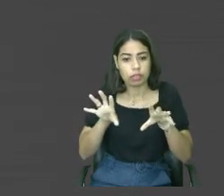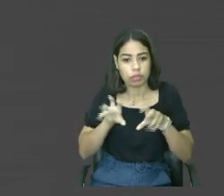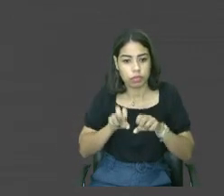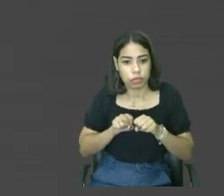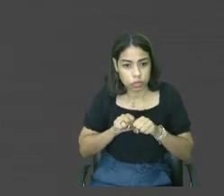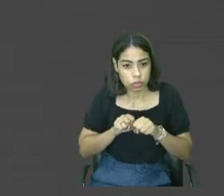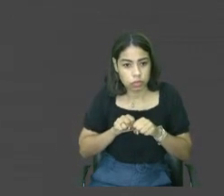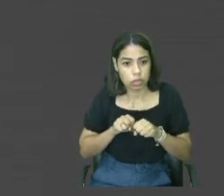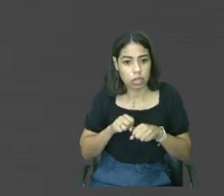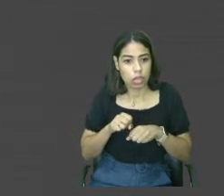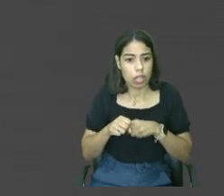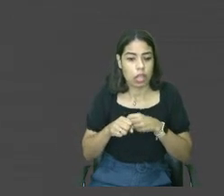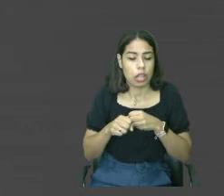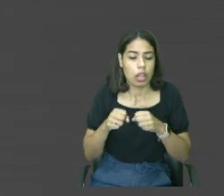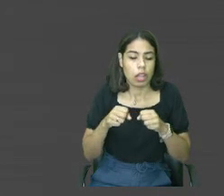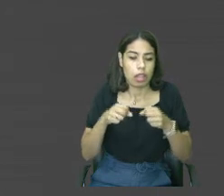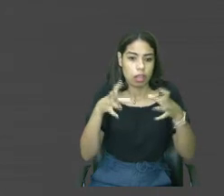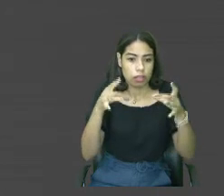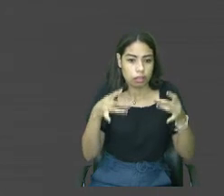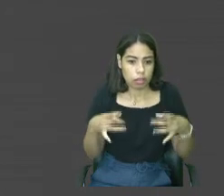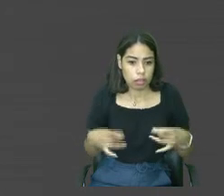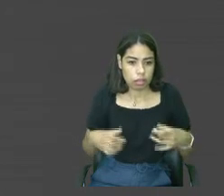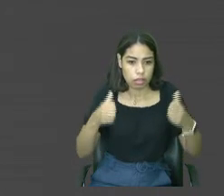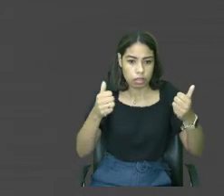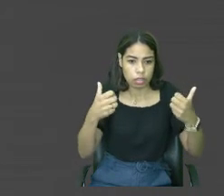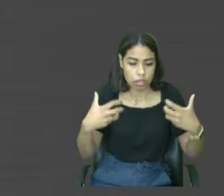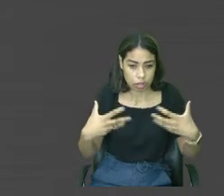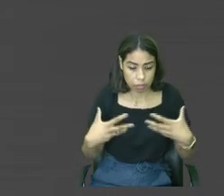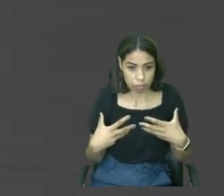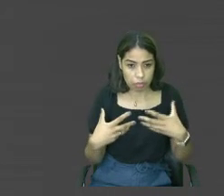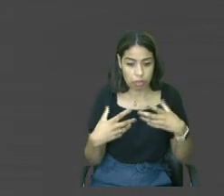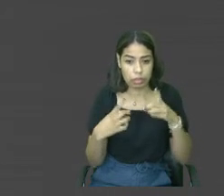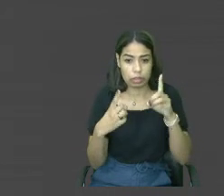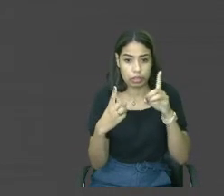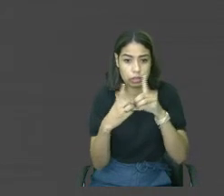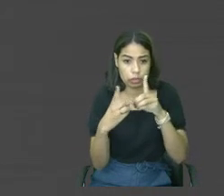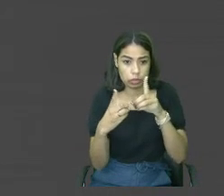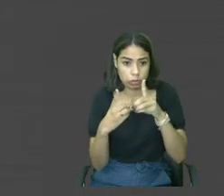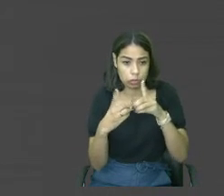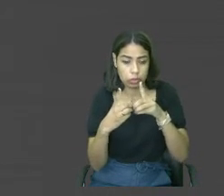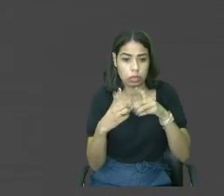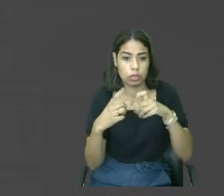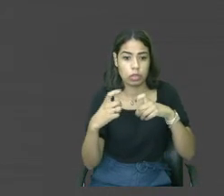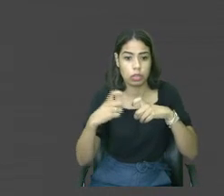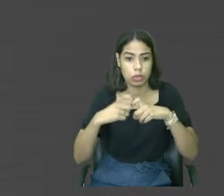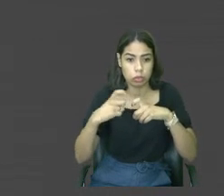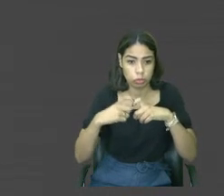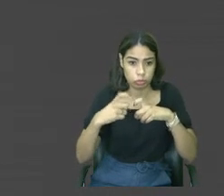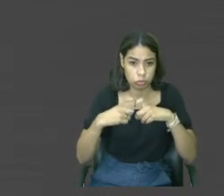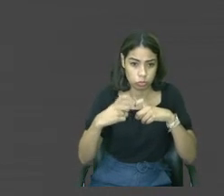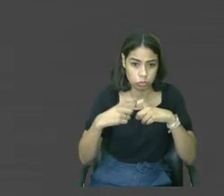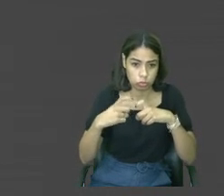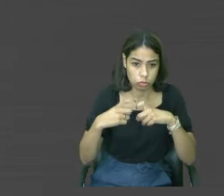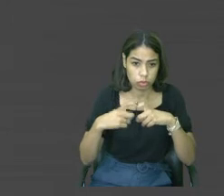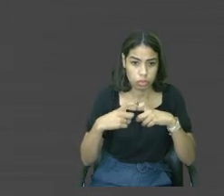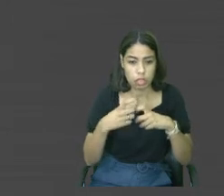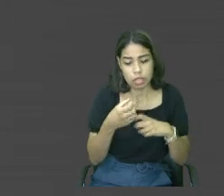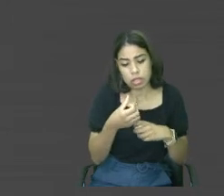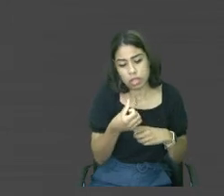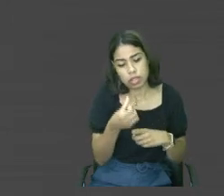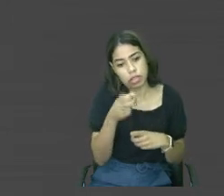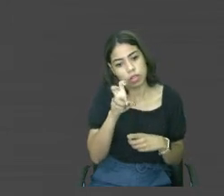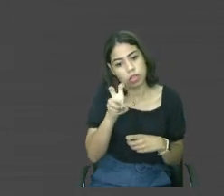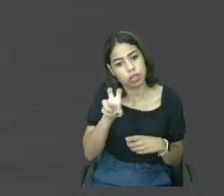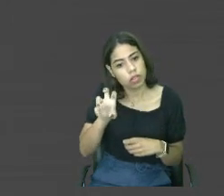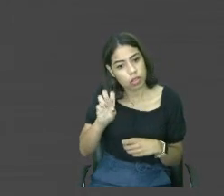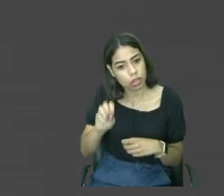ANDA, as consultas de nível superior e de médico, um pouco mais de 650 consultas no